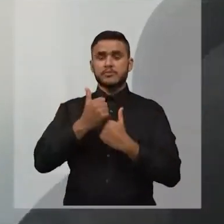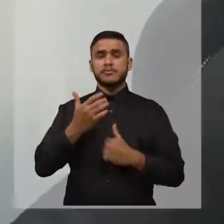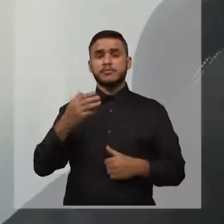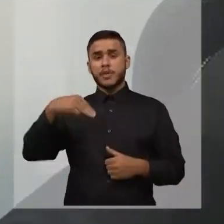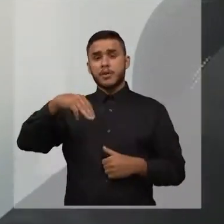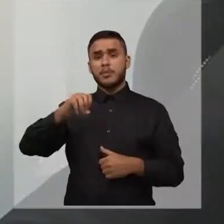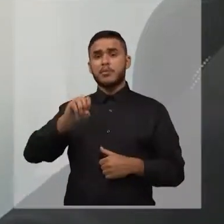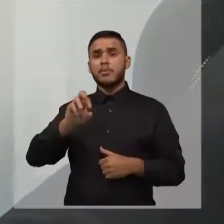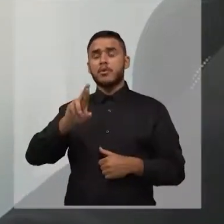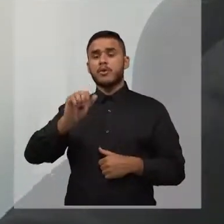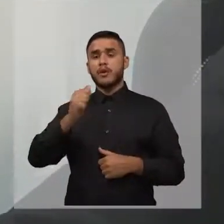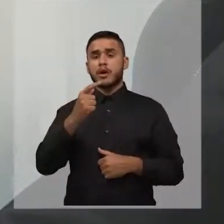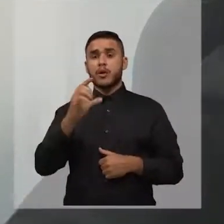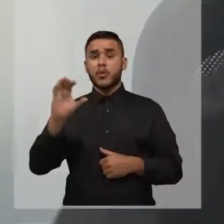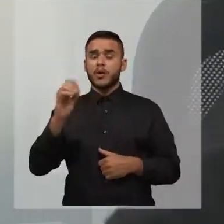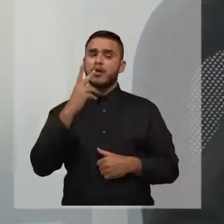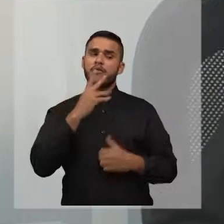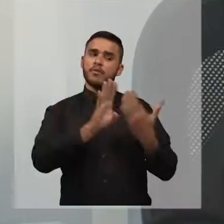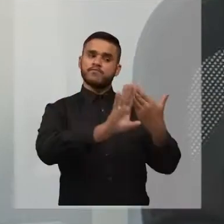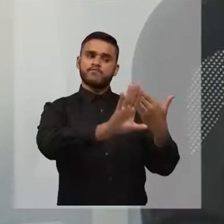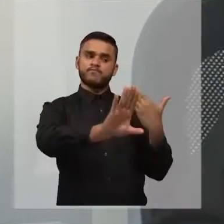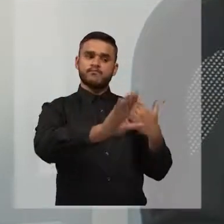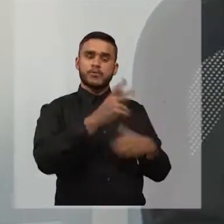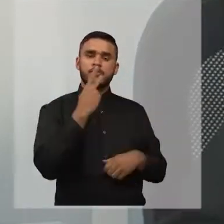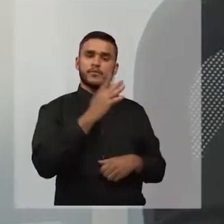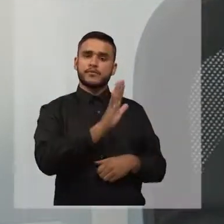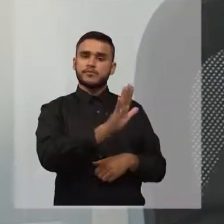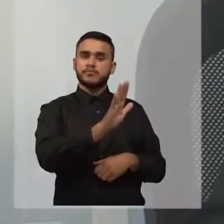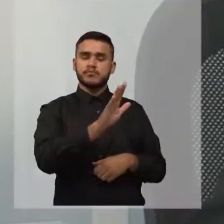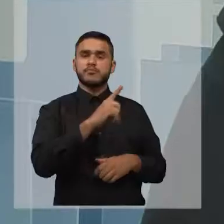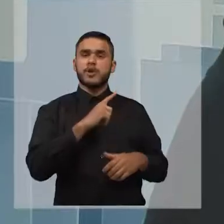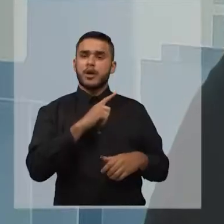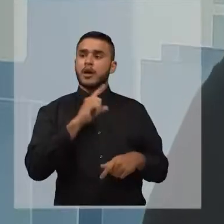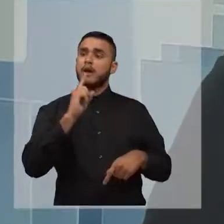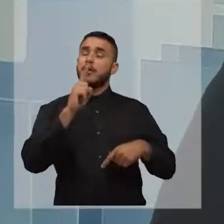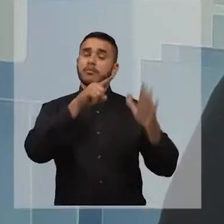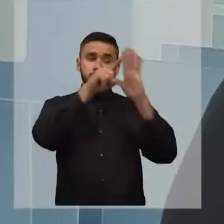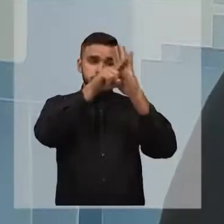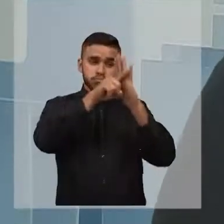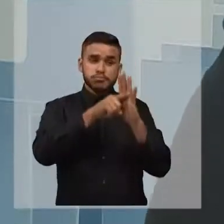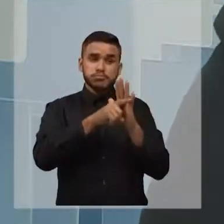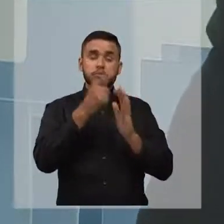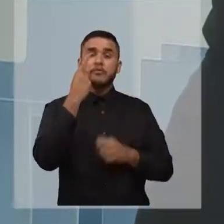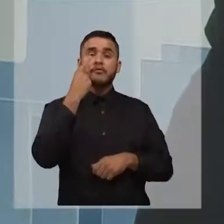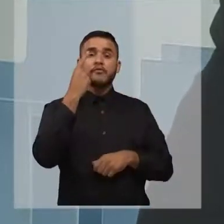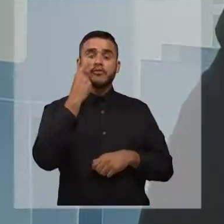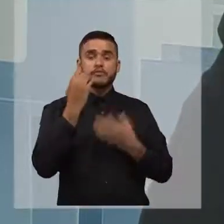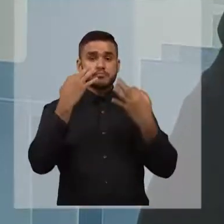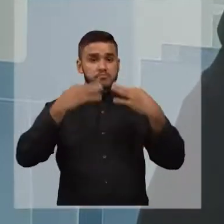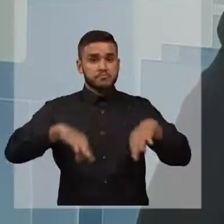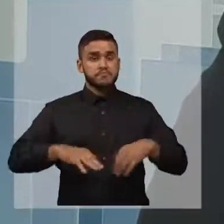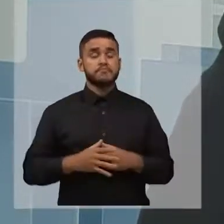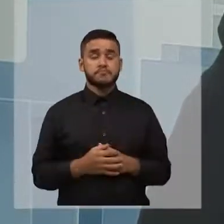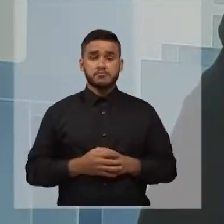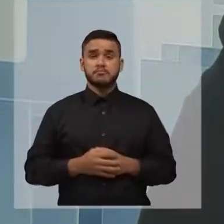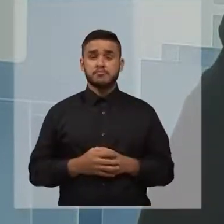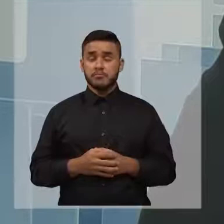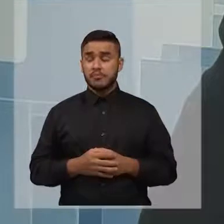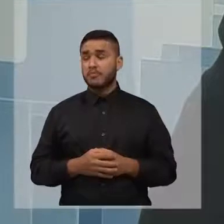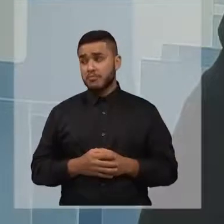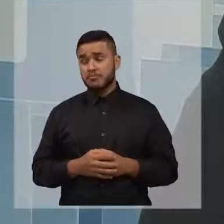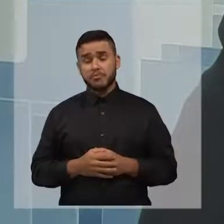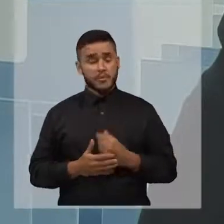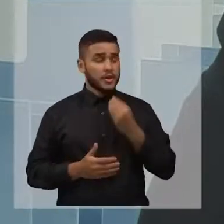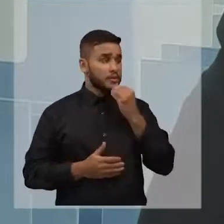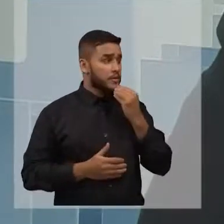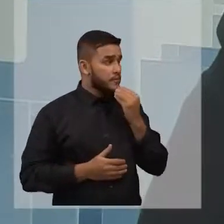afastava até as investigações. O que você está achando, e é interessante a sua tese. O presidente da República perdeu uma